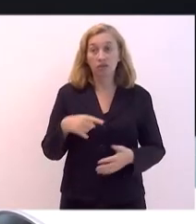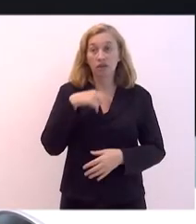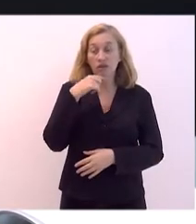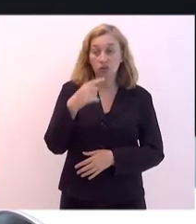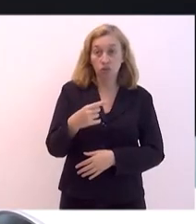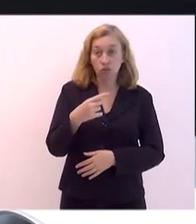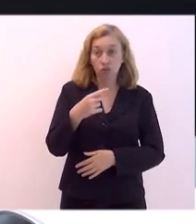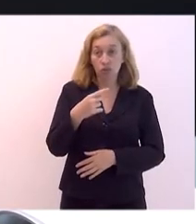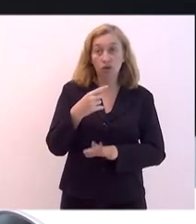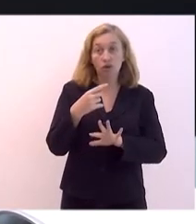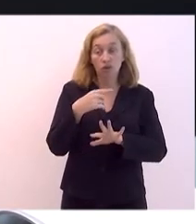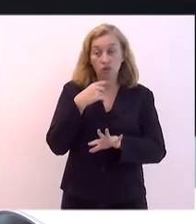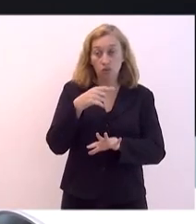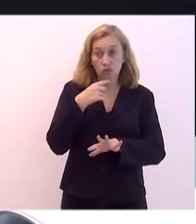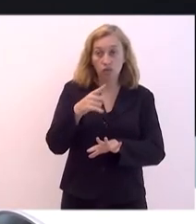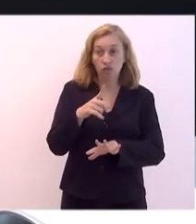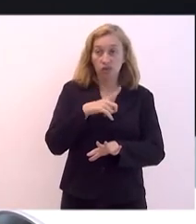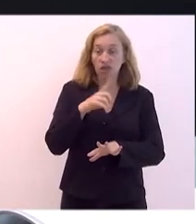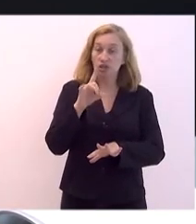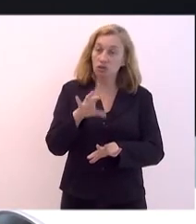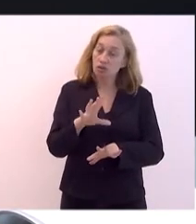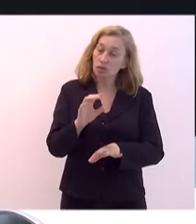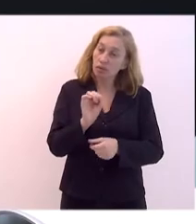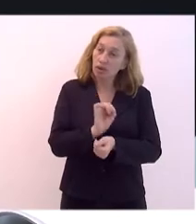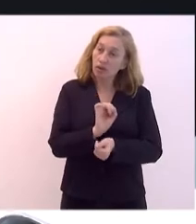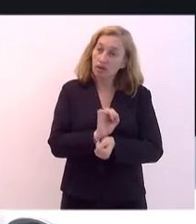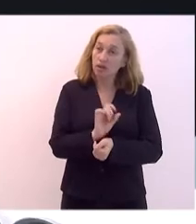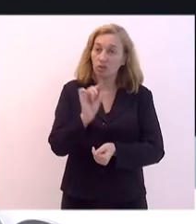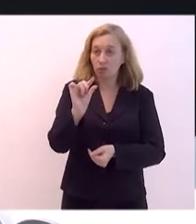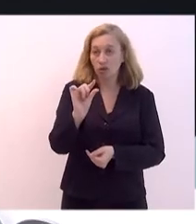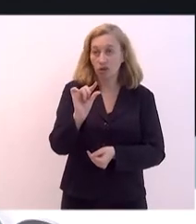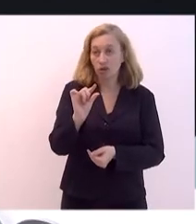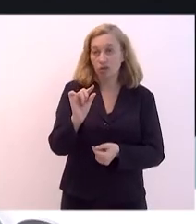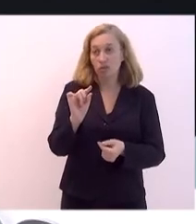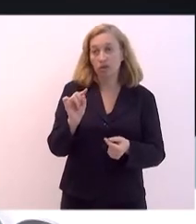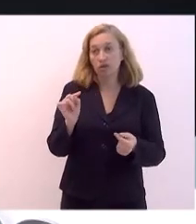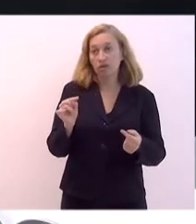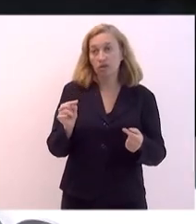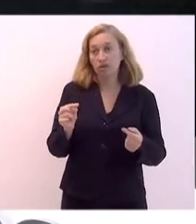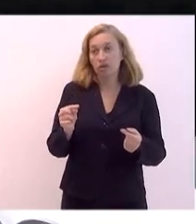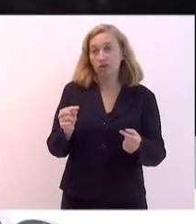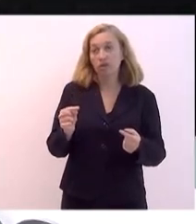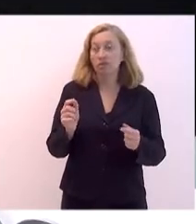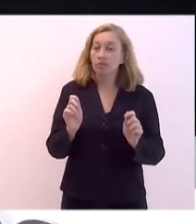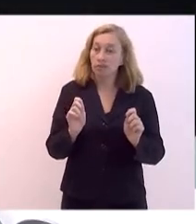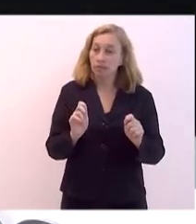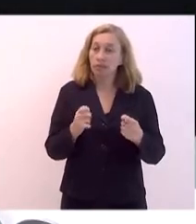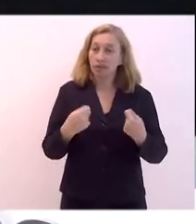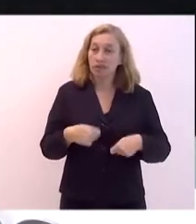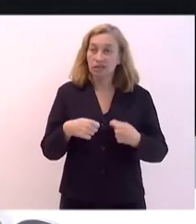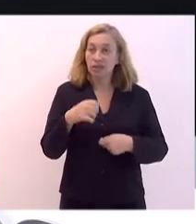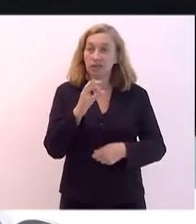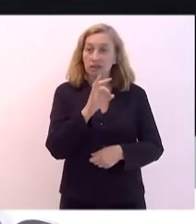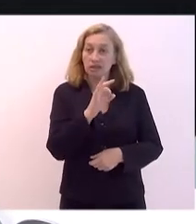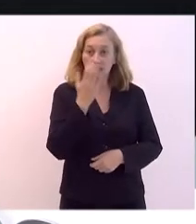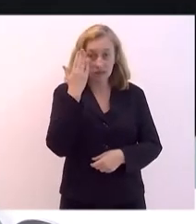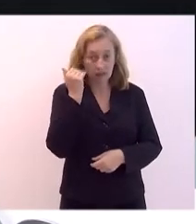É. Na dúvida, pessoal, para uma sessão, okay. Para não ter contraditório, está ou não está?